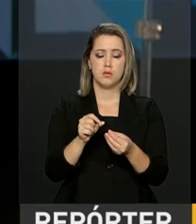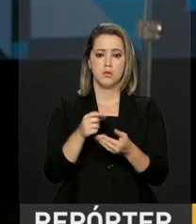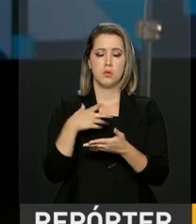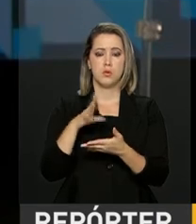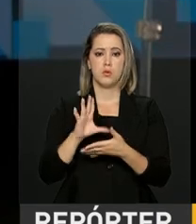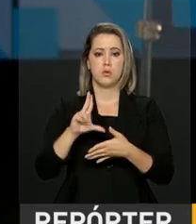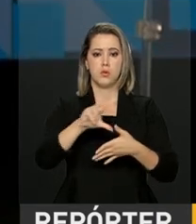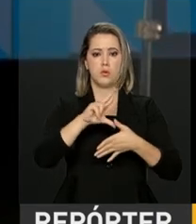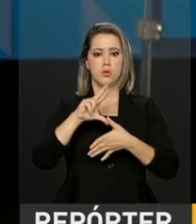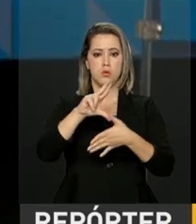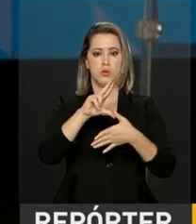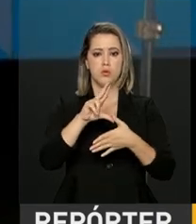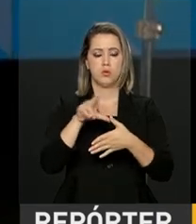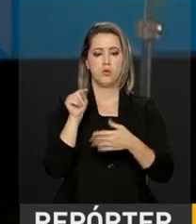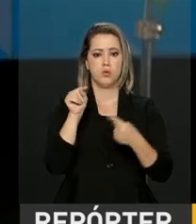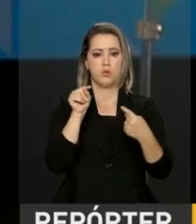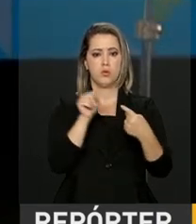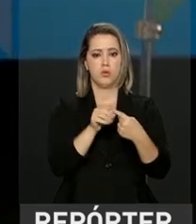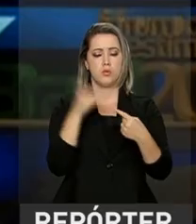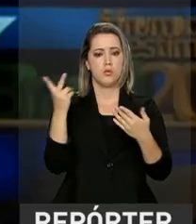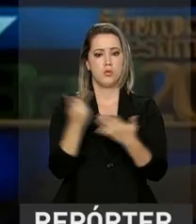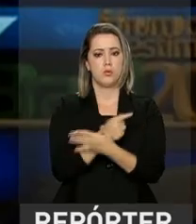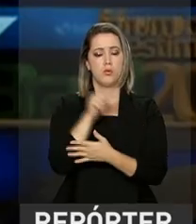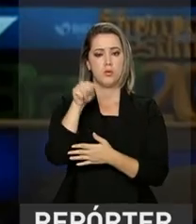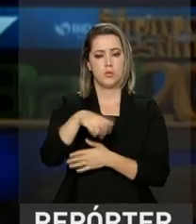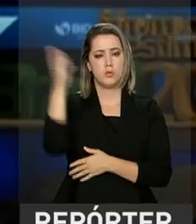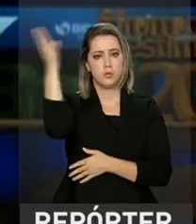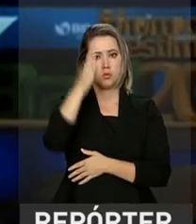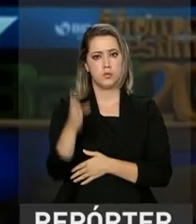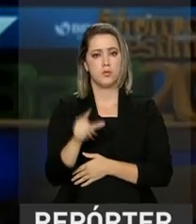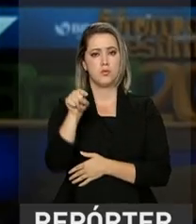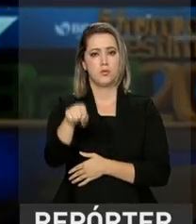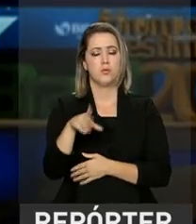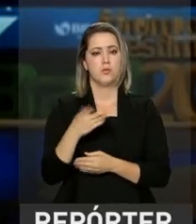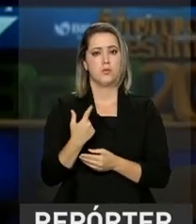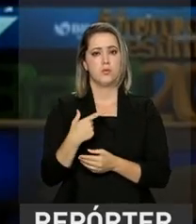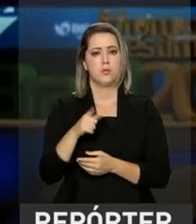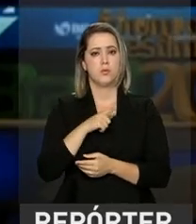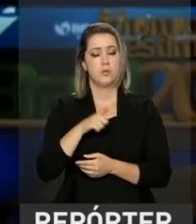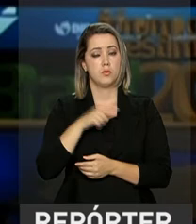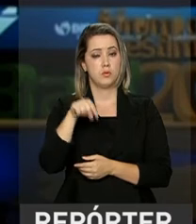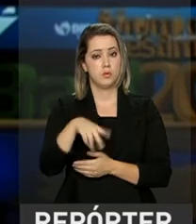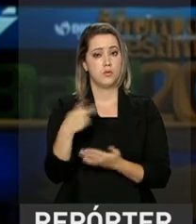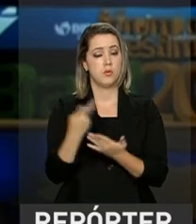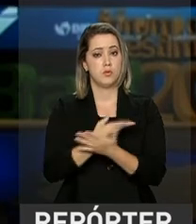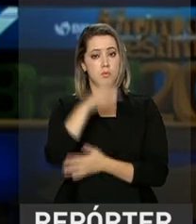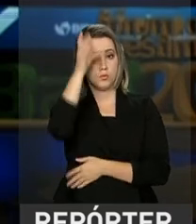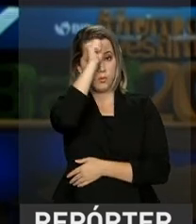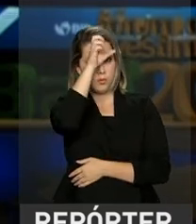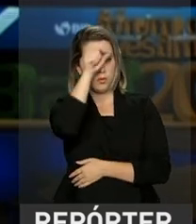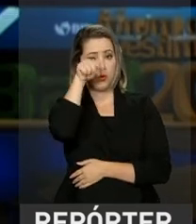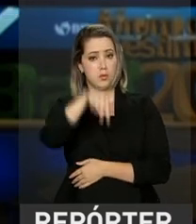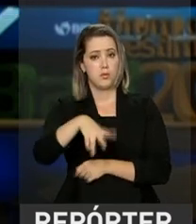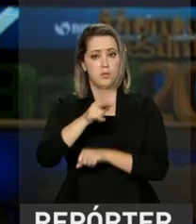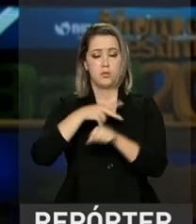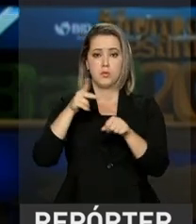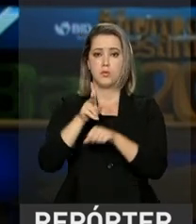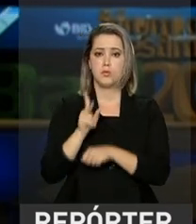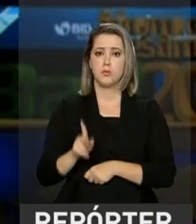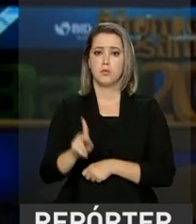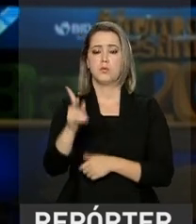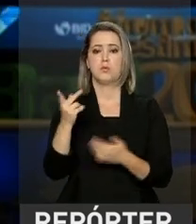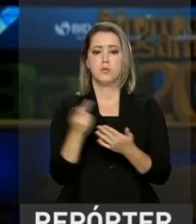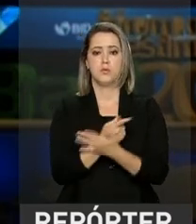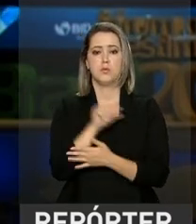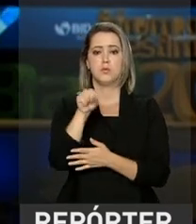em relação aquilo que vai ocorrer no brasil e as versões que vão obter daqui já que este país sempre foi uma referência